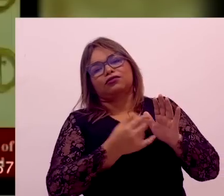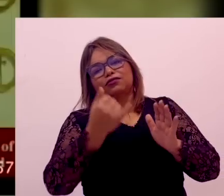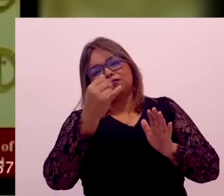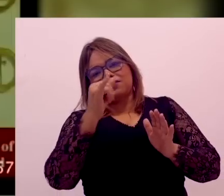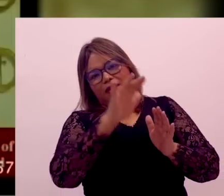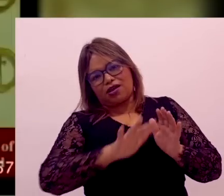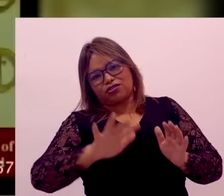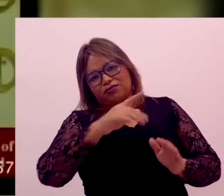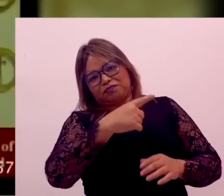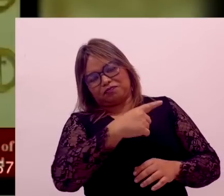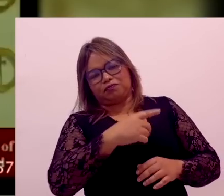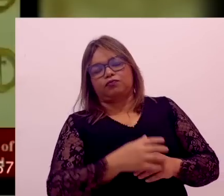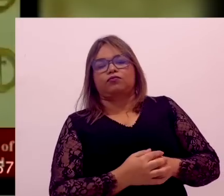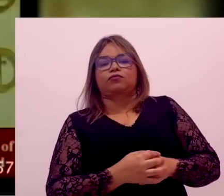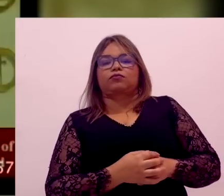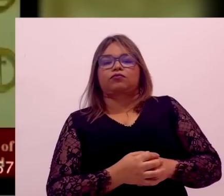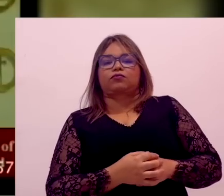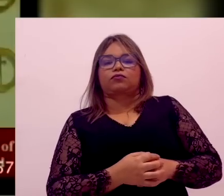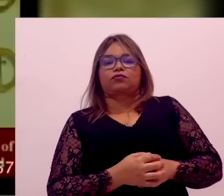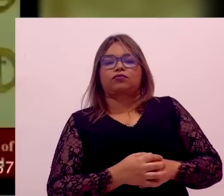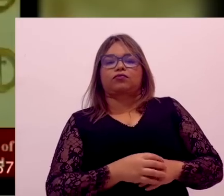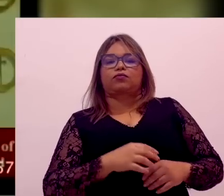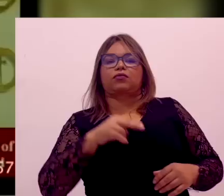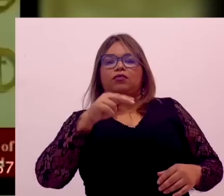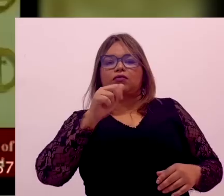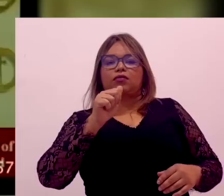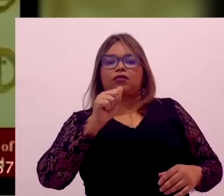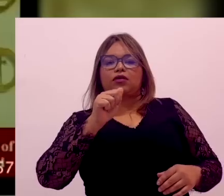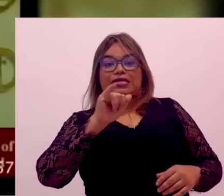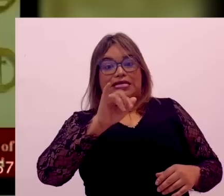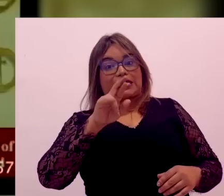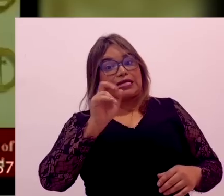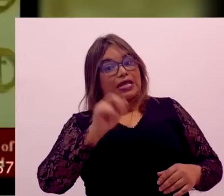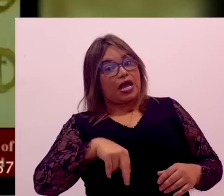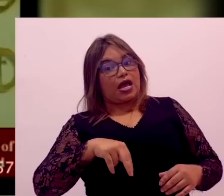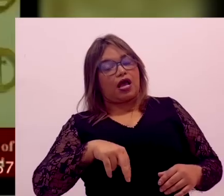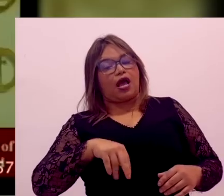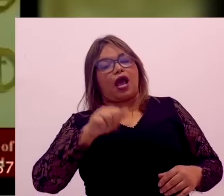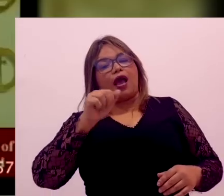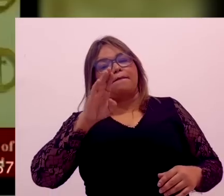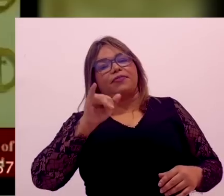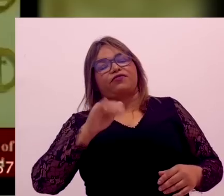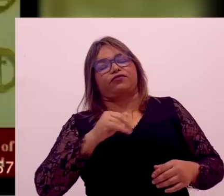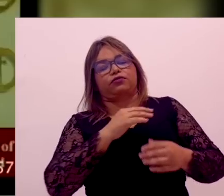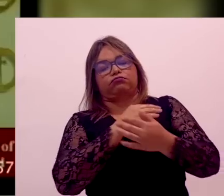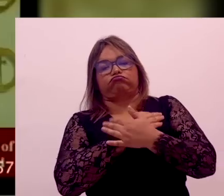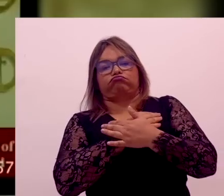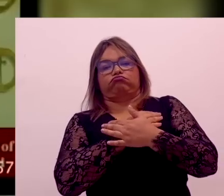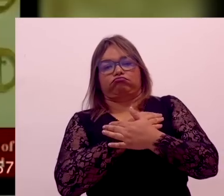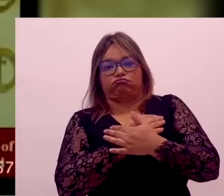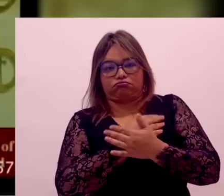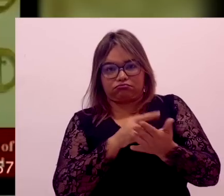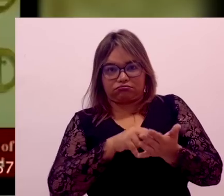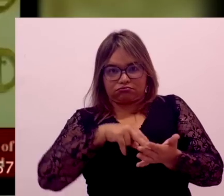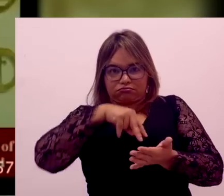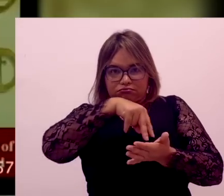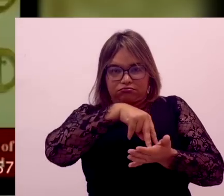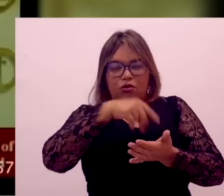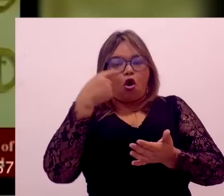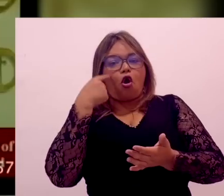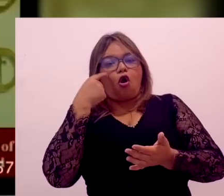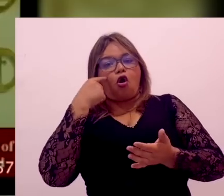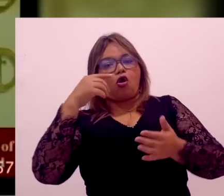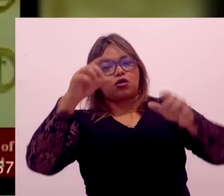está o livro, a história da maçonaria. Notem o símbolo na parte de cima. O olho que tudo vê, que é também o símbolo dos